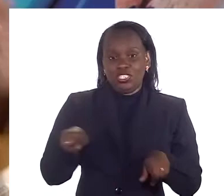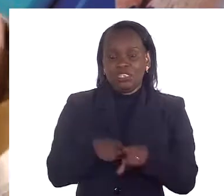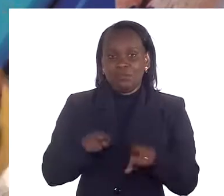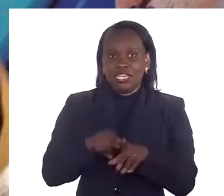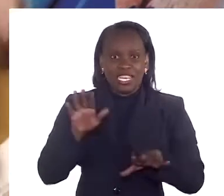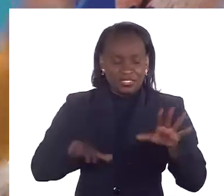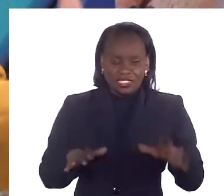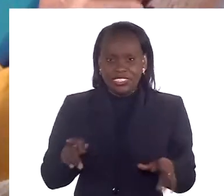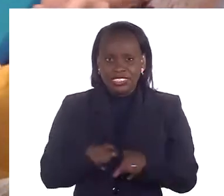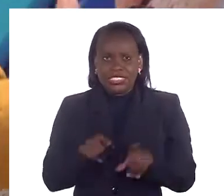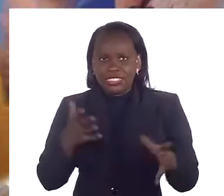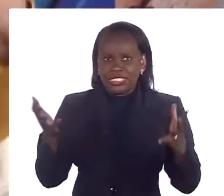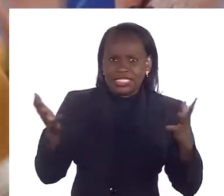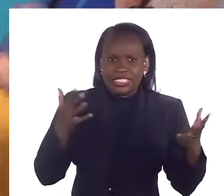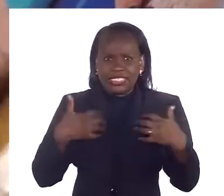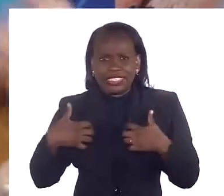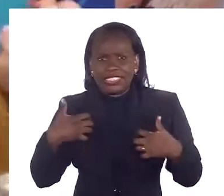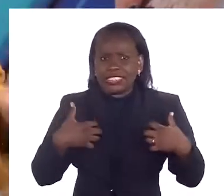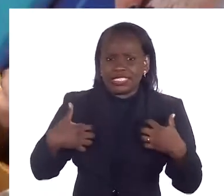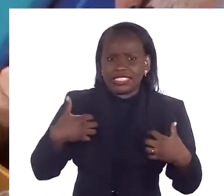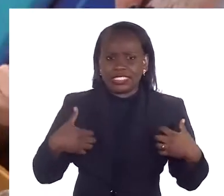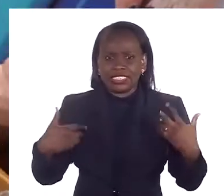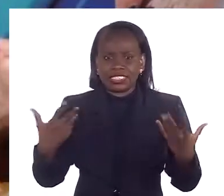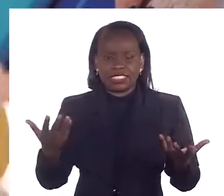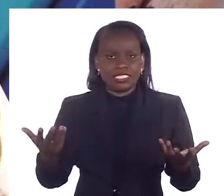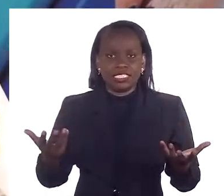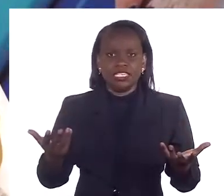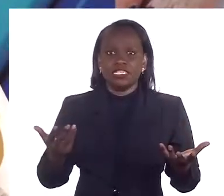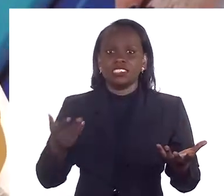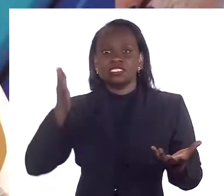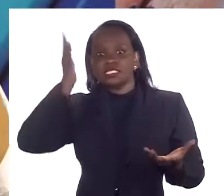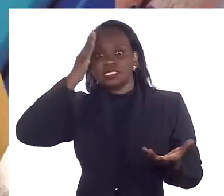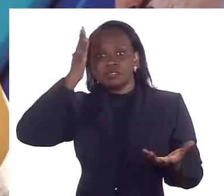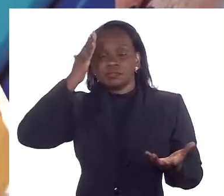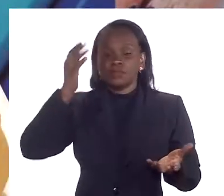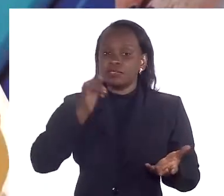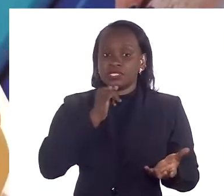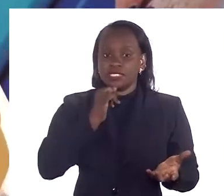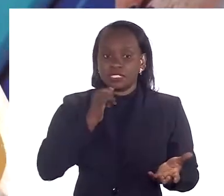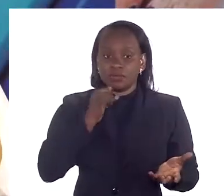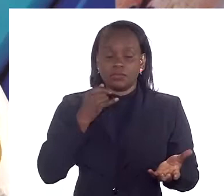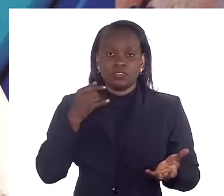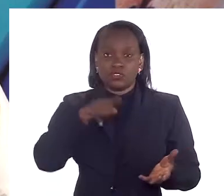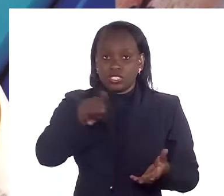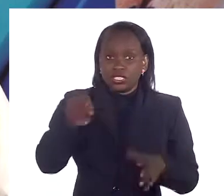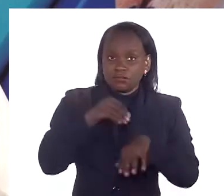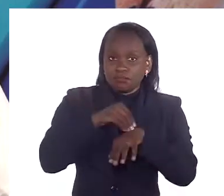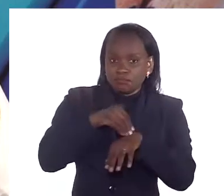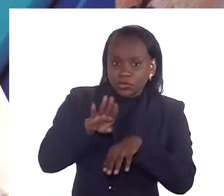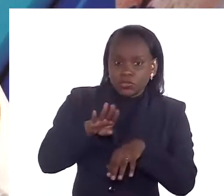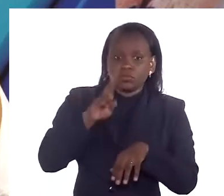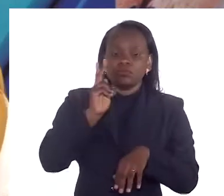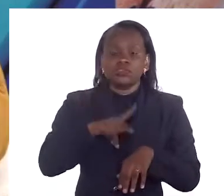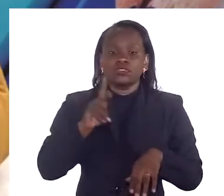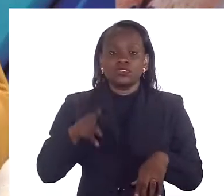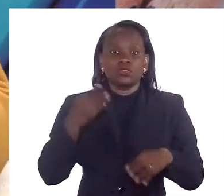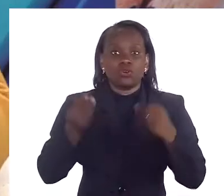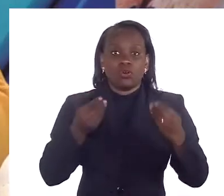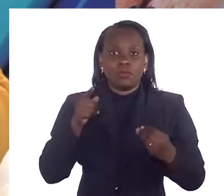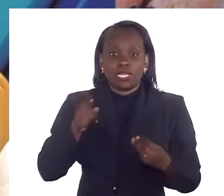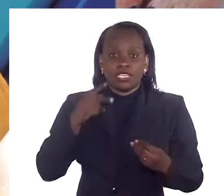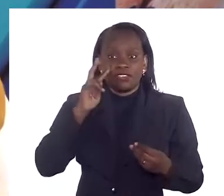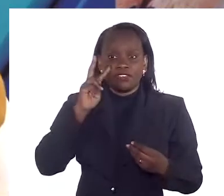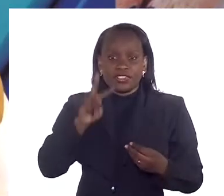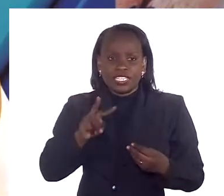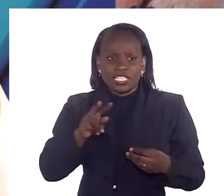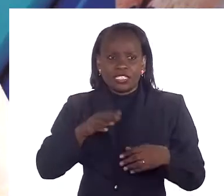também, então a gente fica, né? Porque dá aquela angústia. De saber, por exemplo, dicas de vocês para que o professor